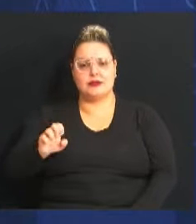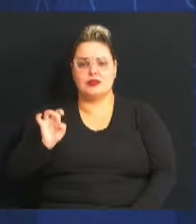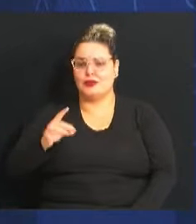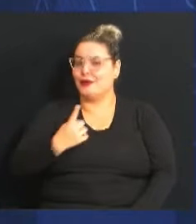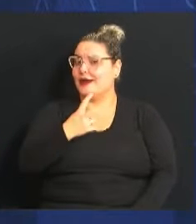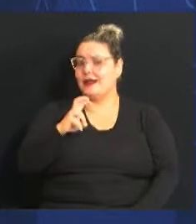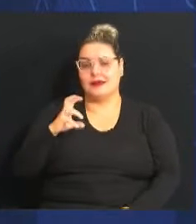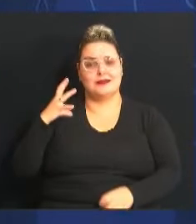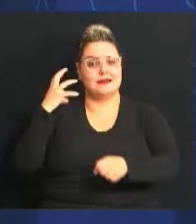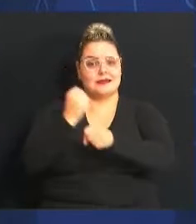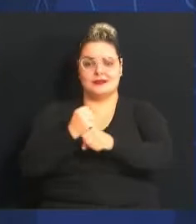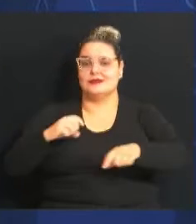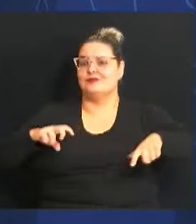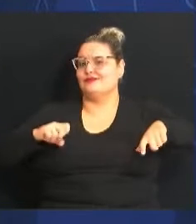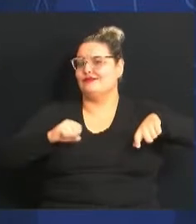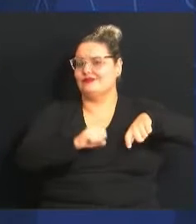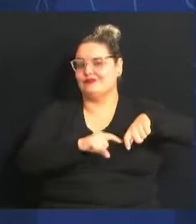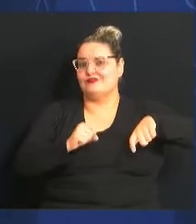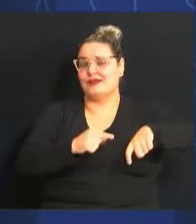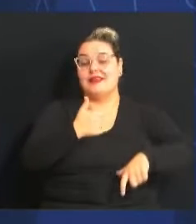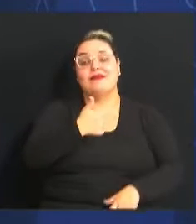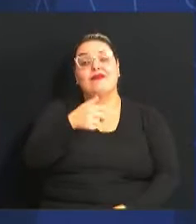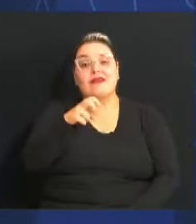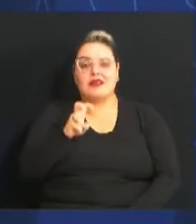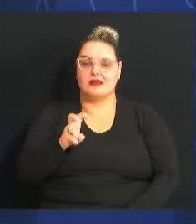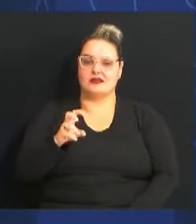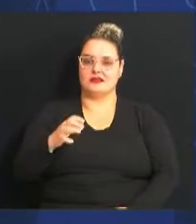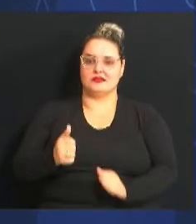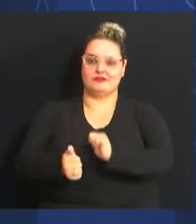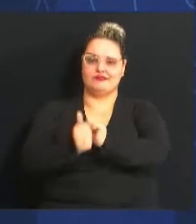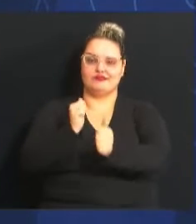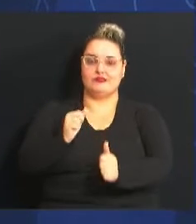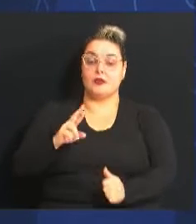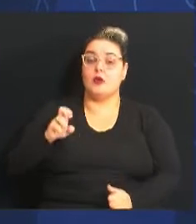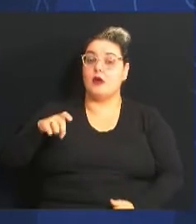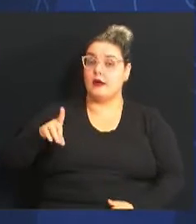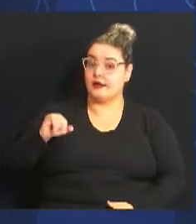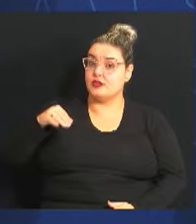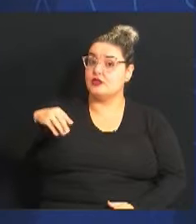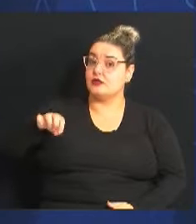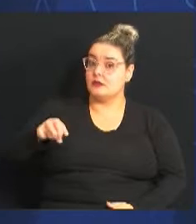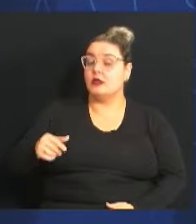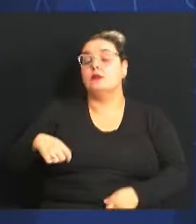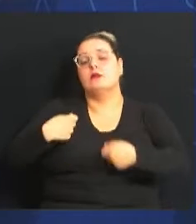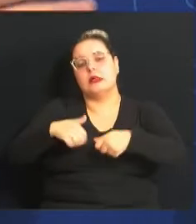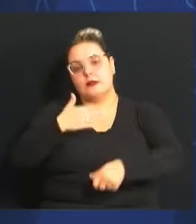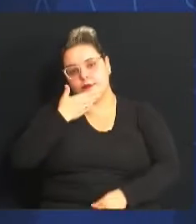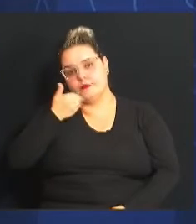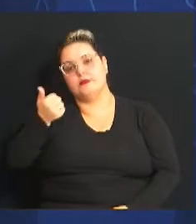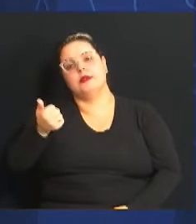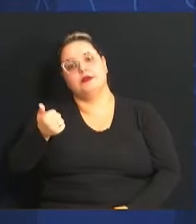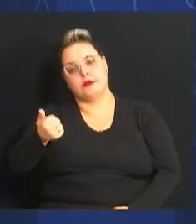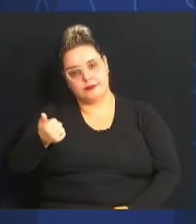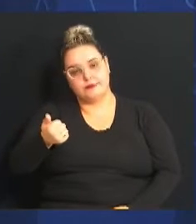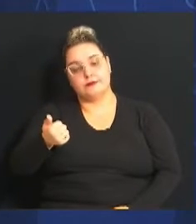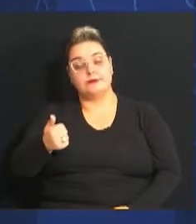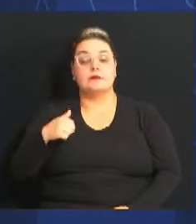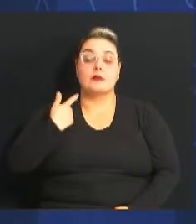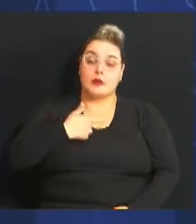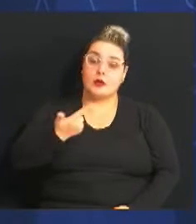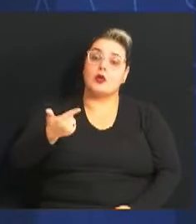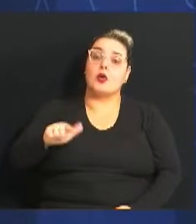em 25 jogos. Rendimento do ataque precisa melhorar muito e a gente segue,